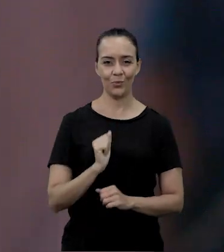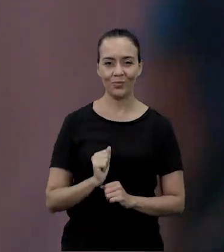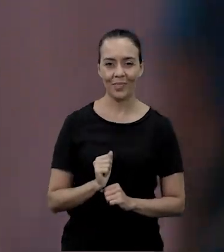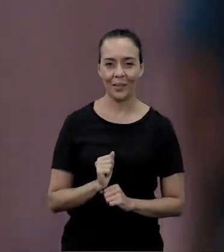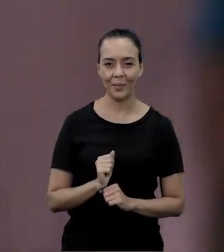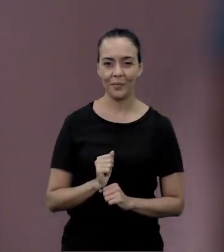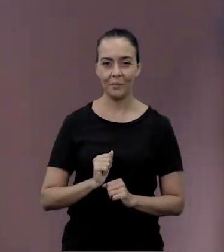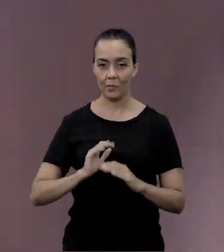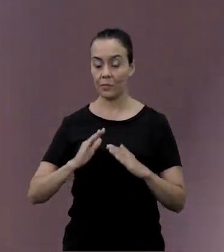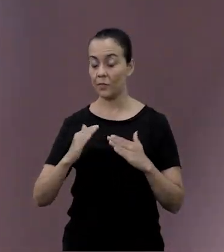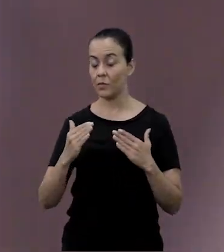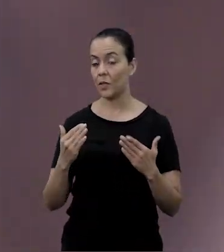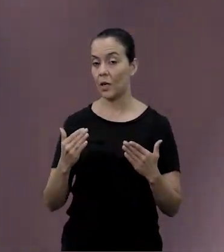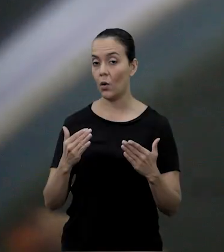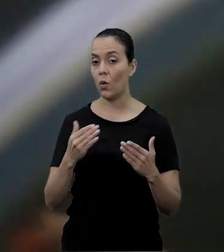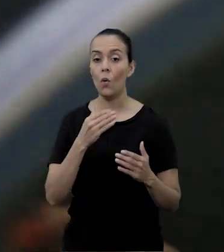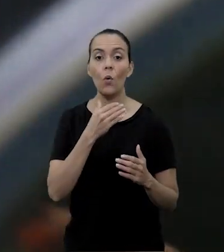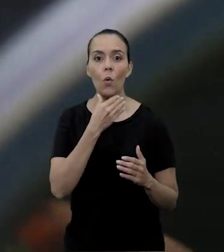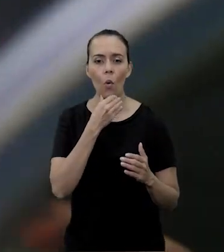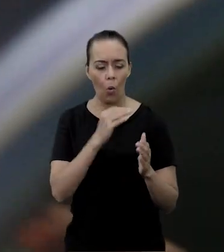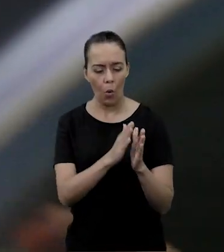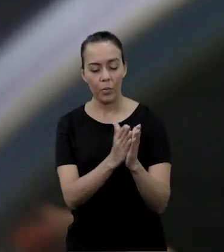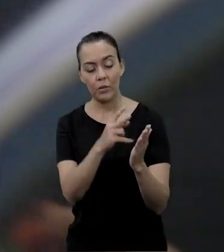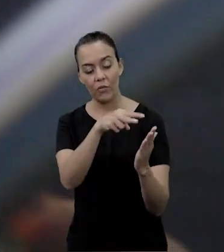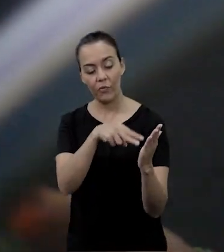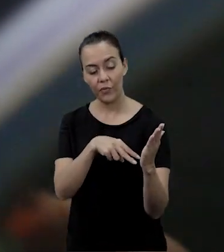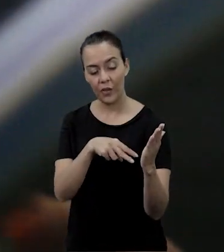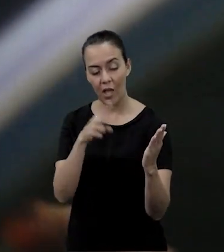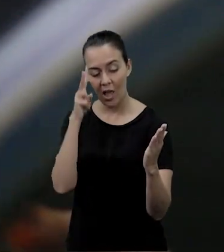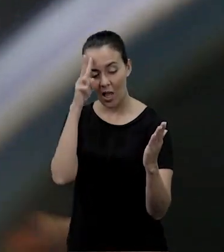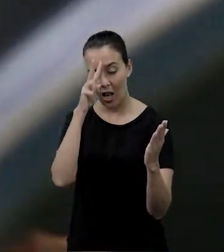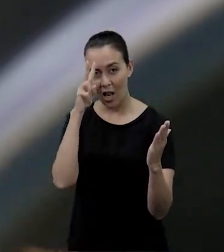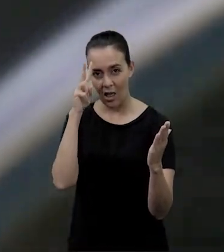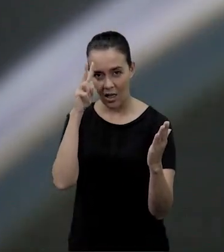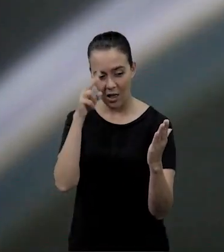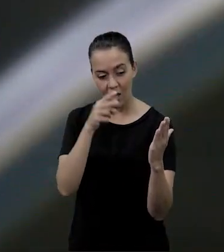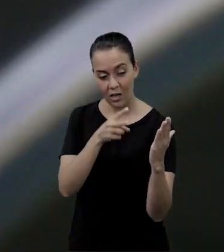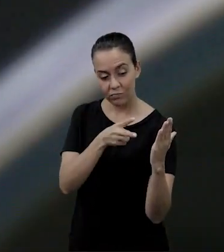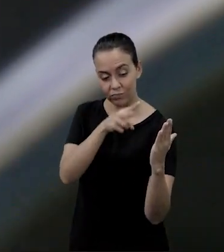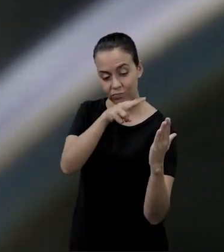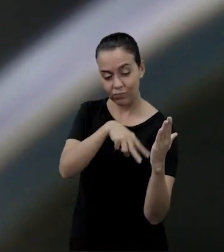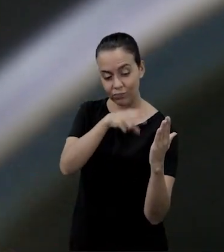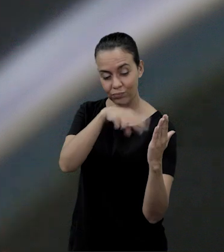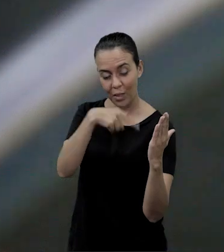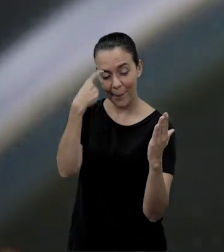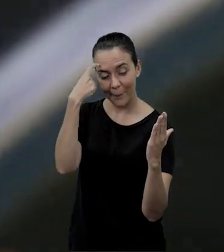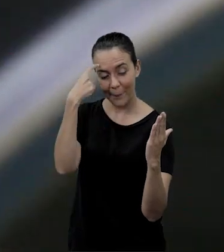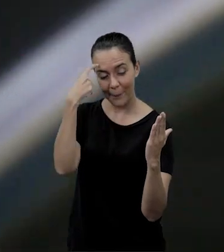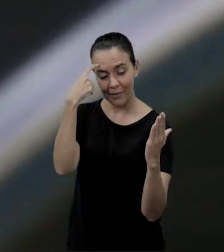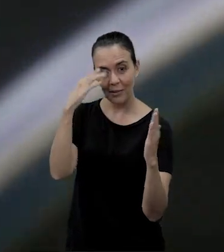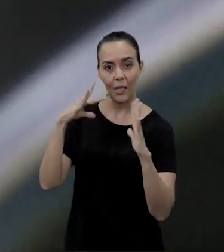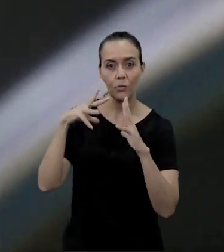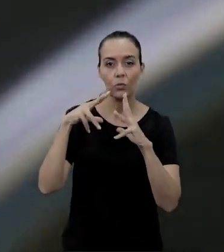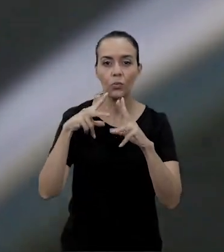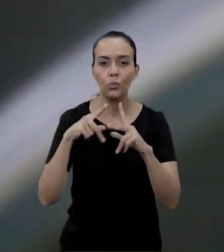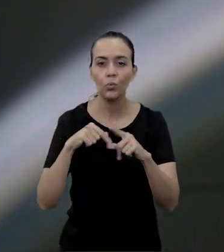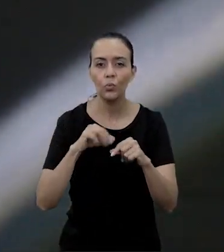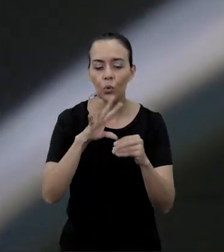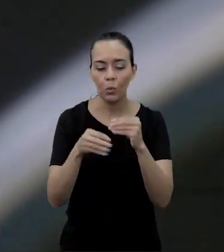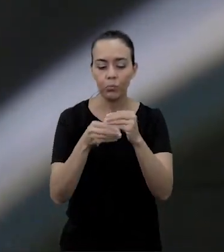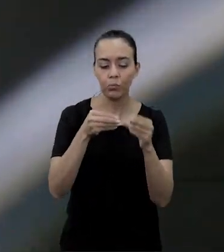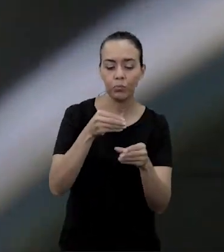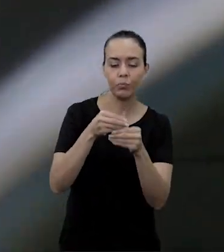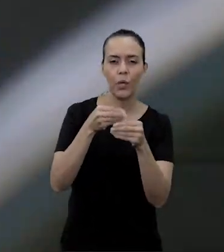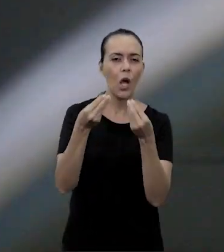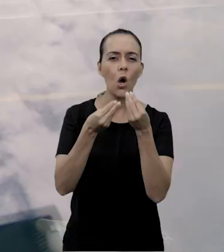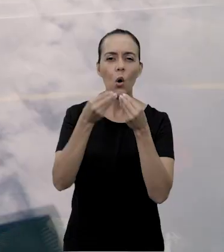a Arendt nos chama, né, nos convida, nos estimula a recuperar, a pensar, a retomar essas